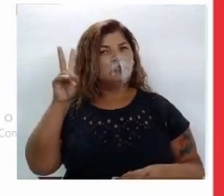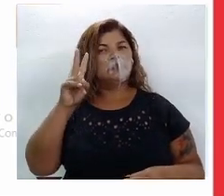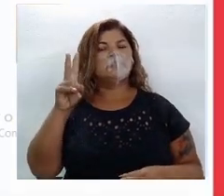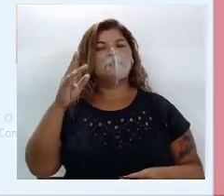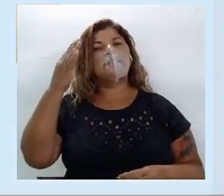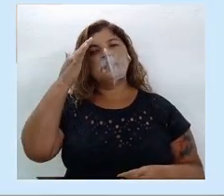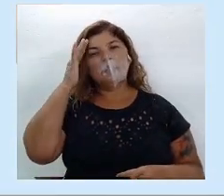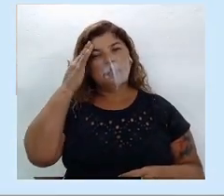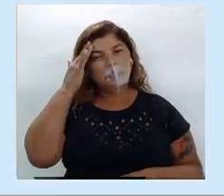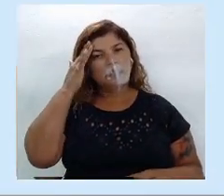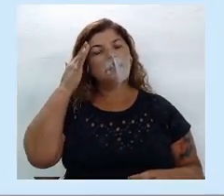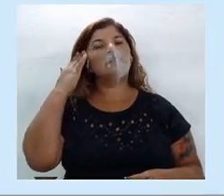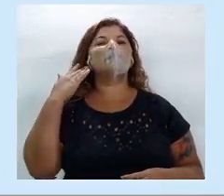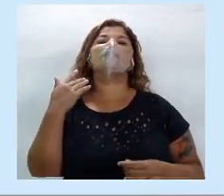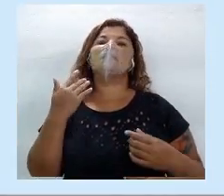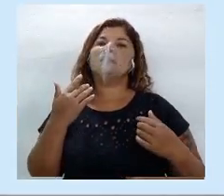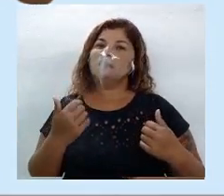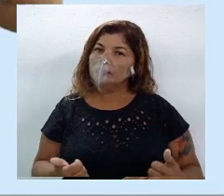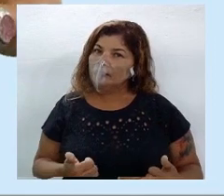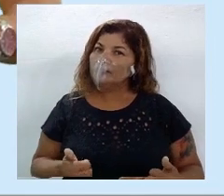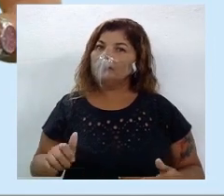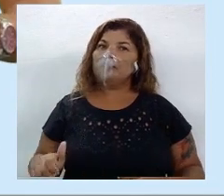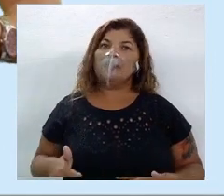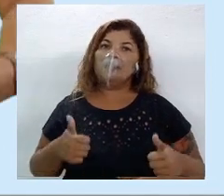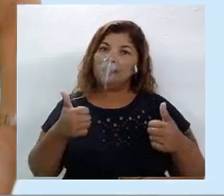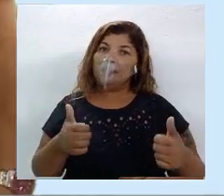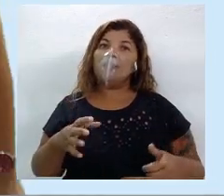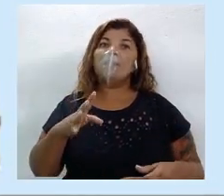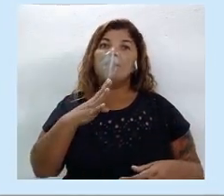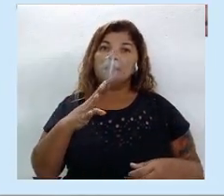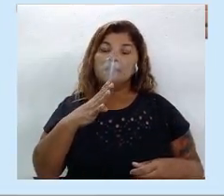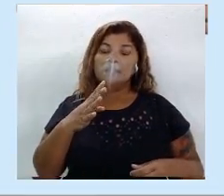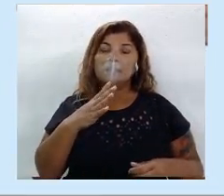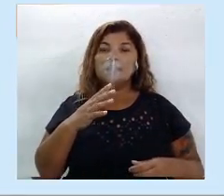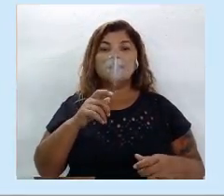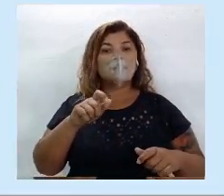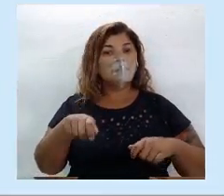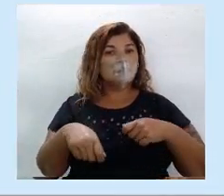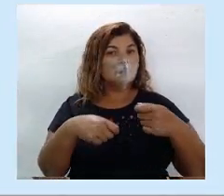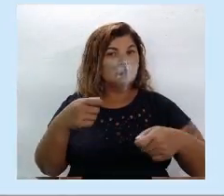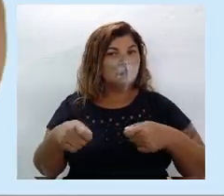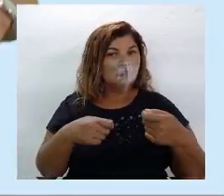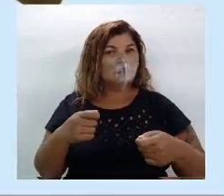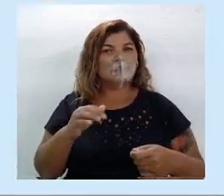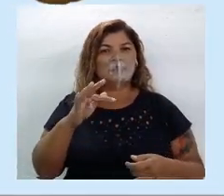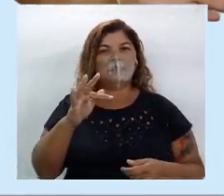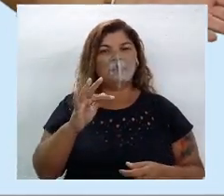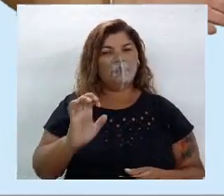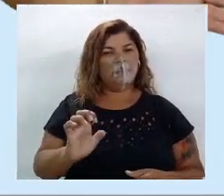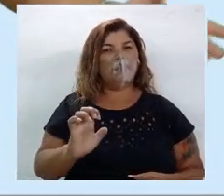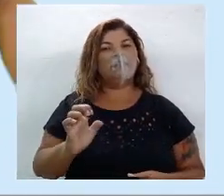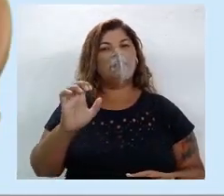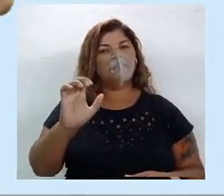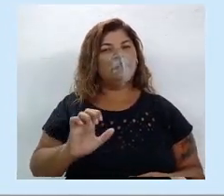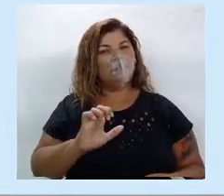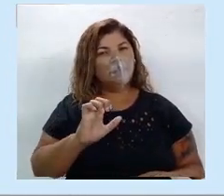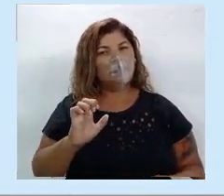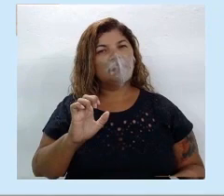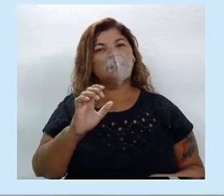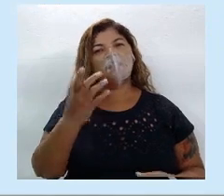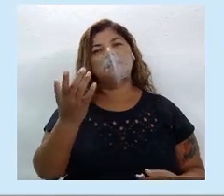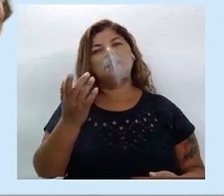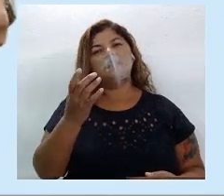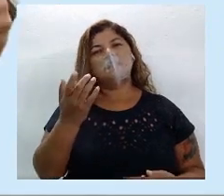importante conhecer a história para que você entenda, certo? Conhecer melhor os fundamentos da